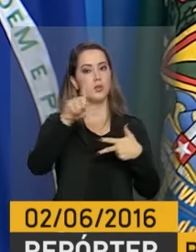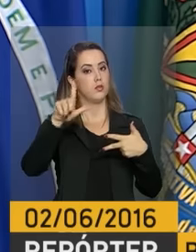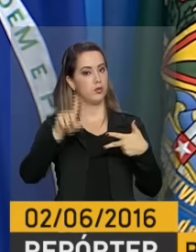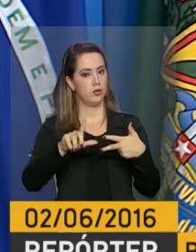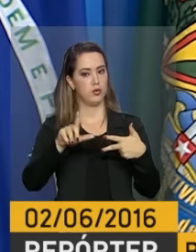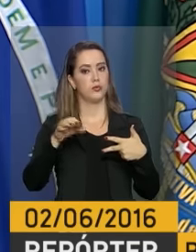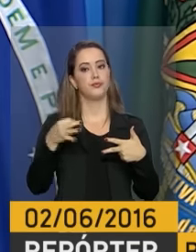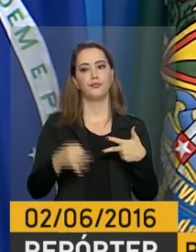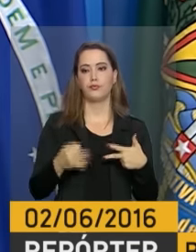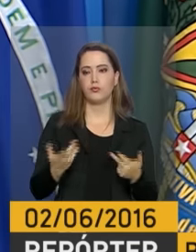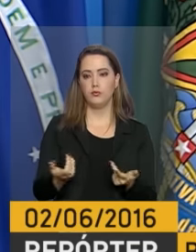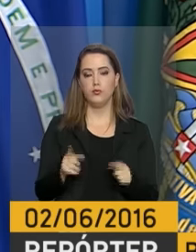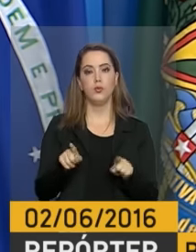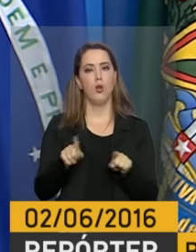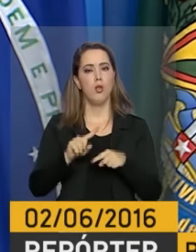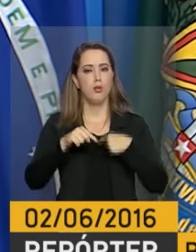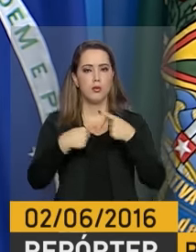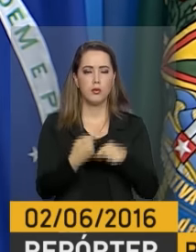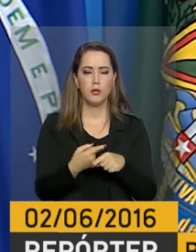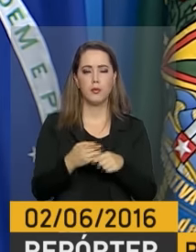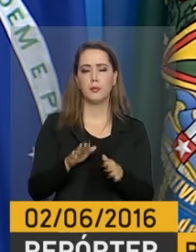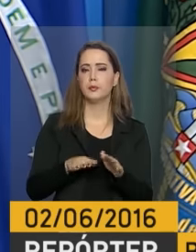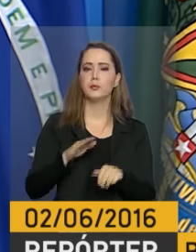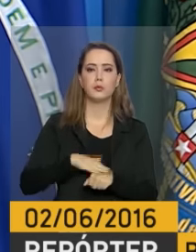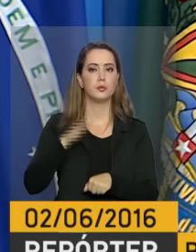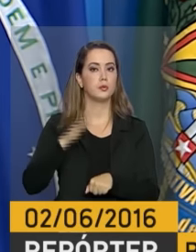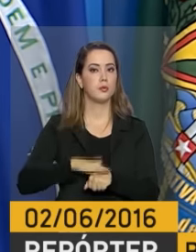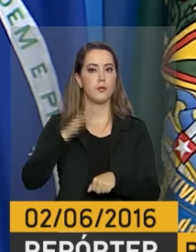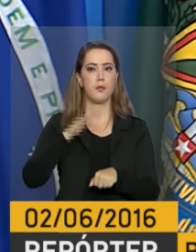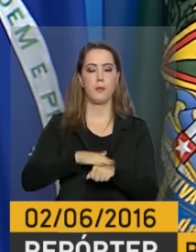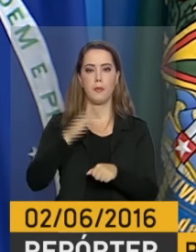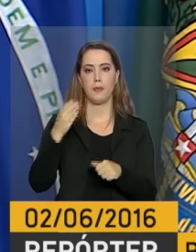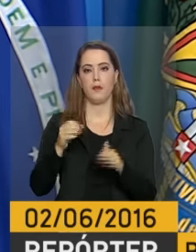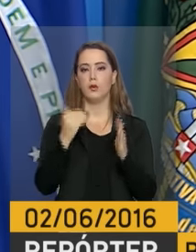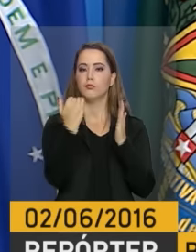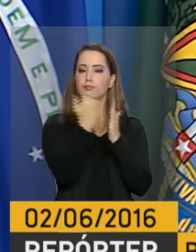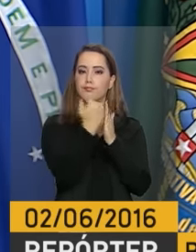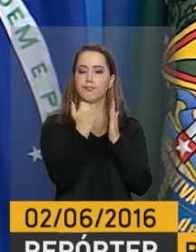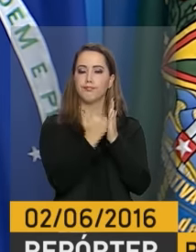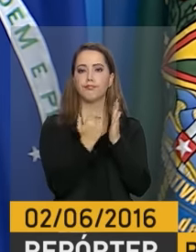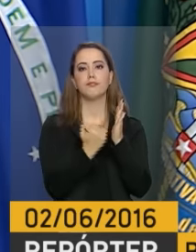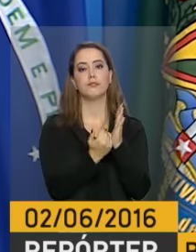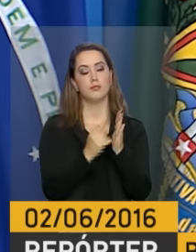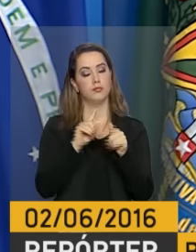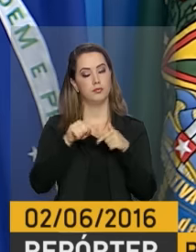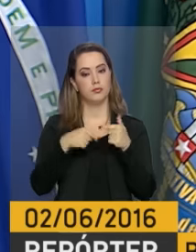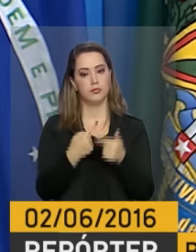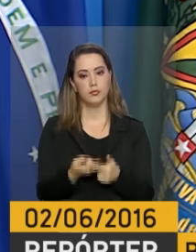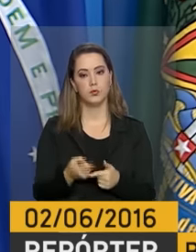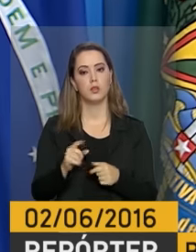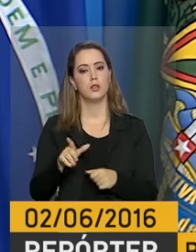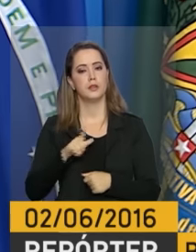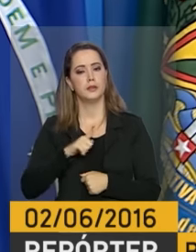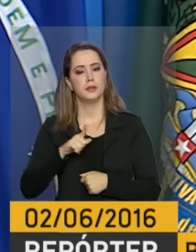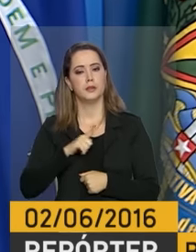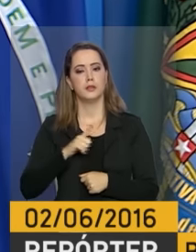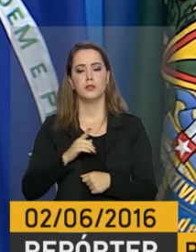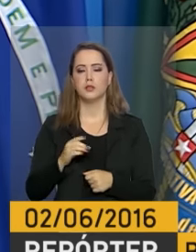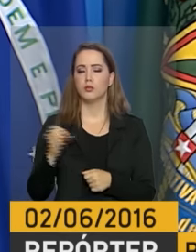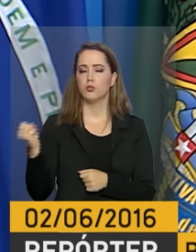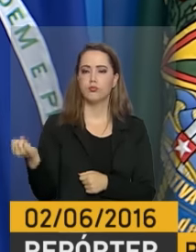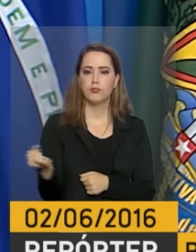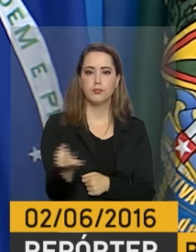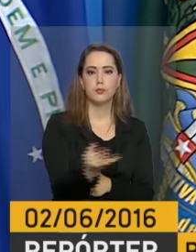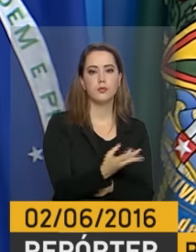disse, nós temos apenas 20 dias de exercício governamental, temos outros tantos projetos